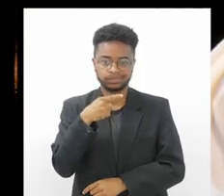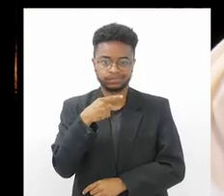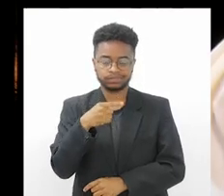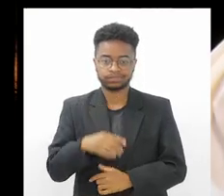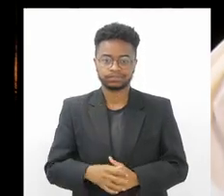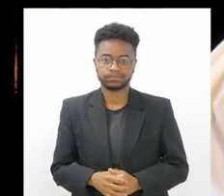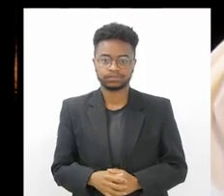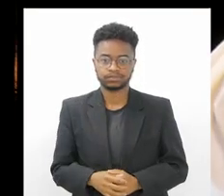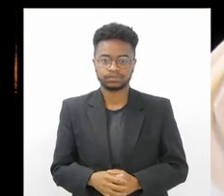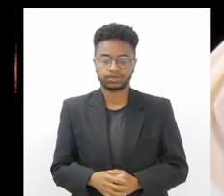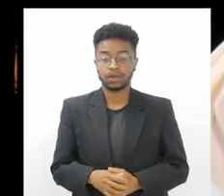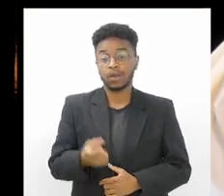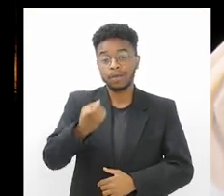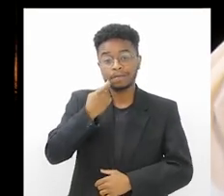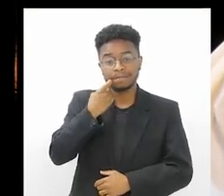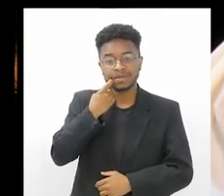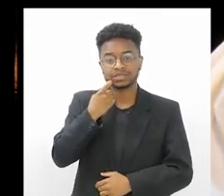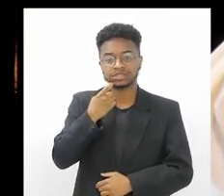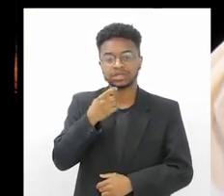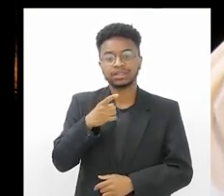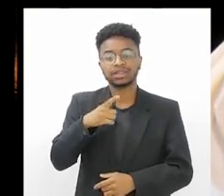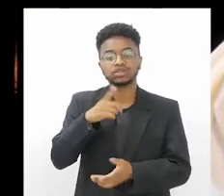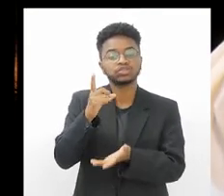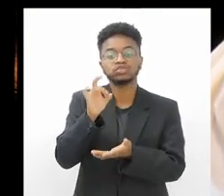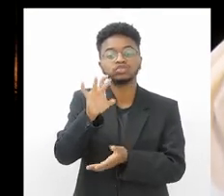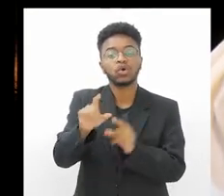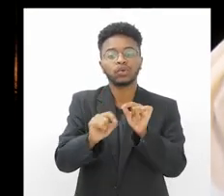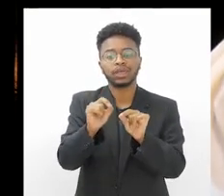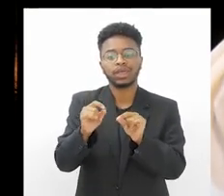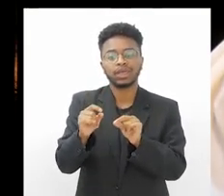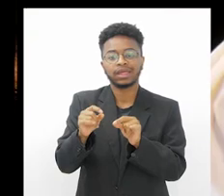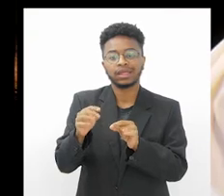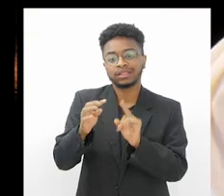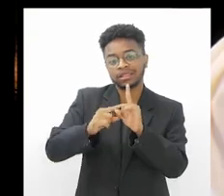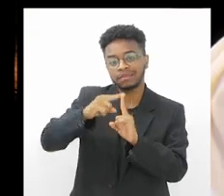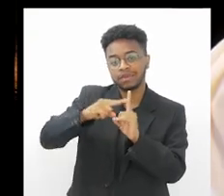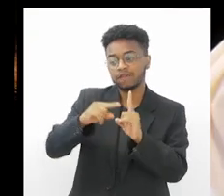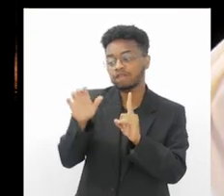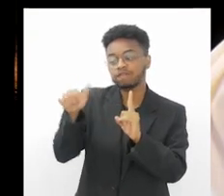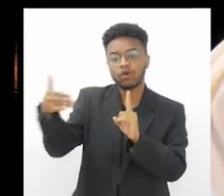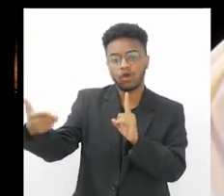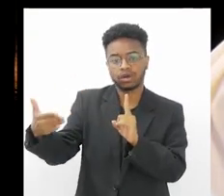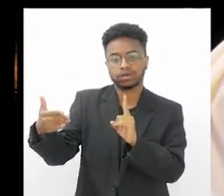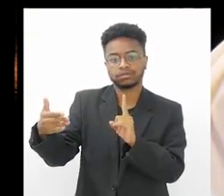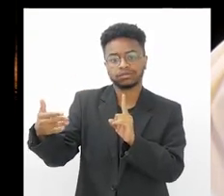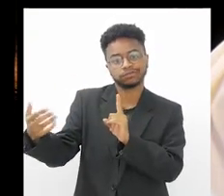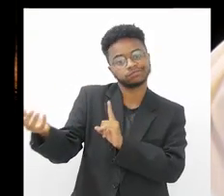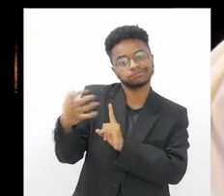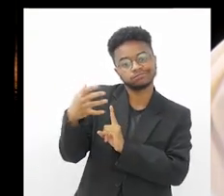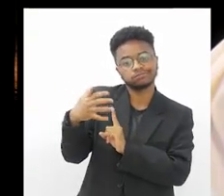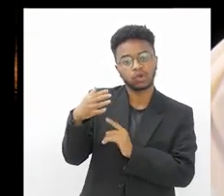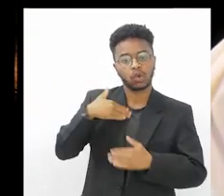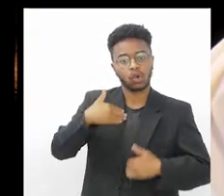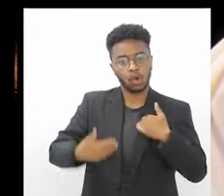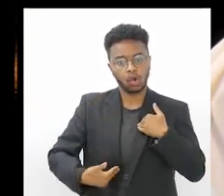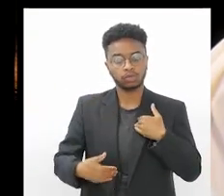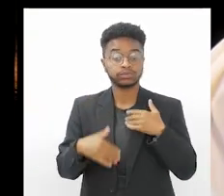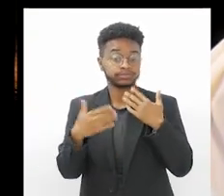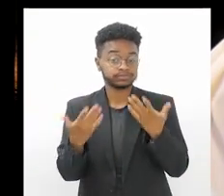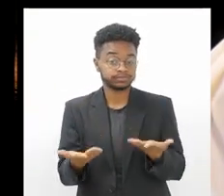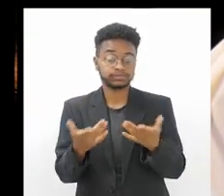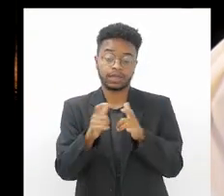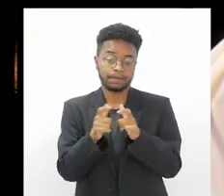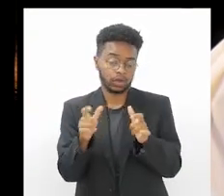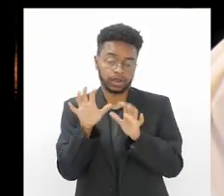tem a temperatura que vem de fora, né? A maioria, né? Os peixes. Então,